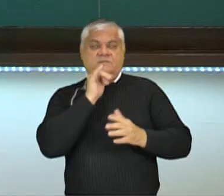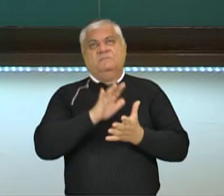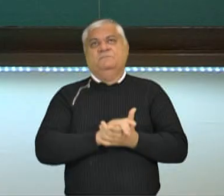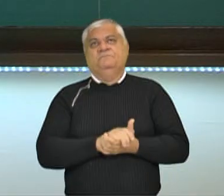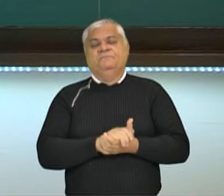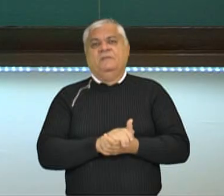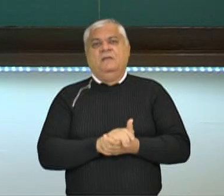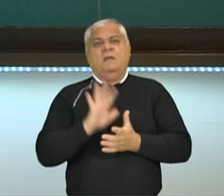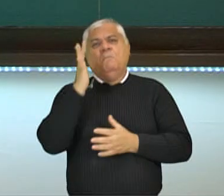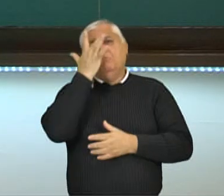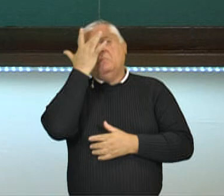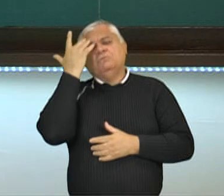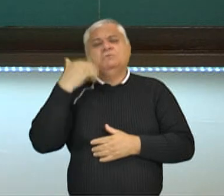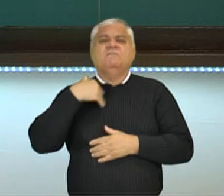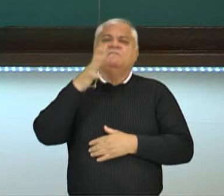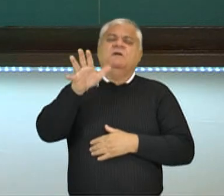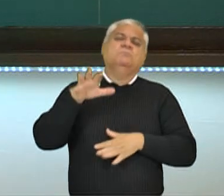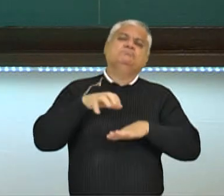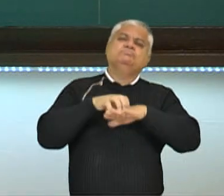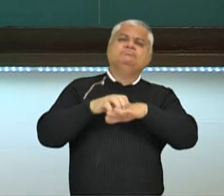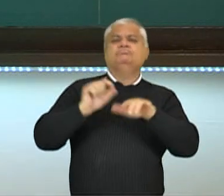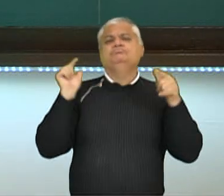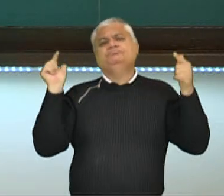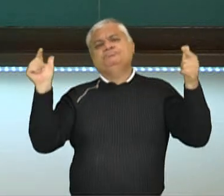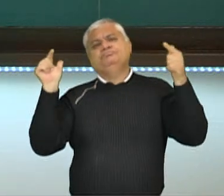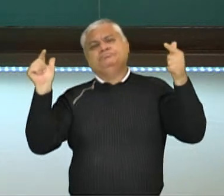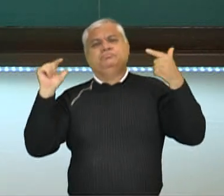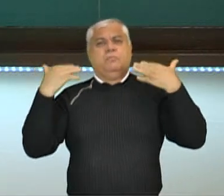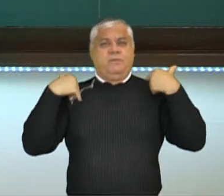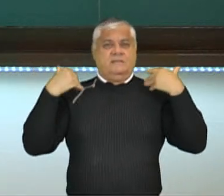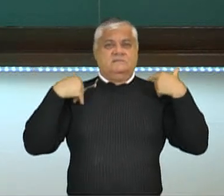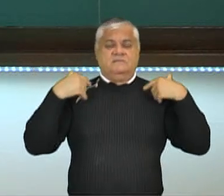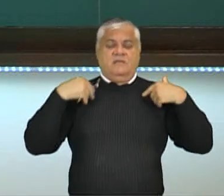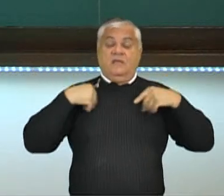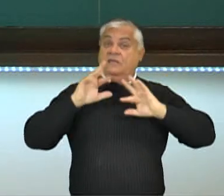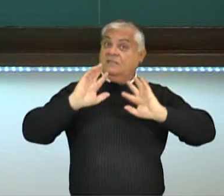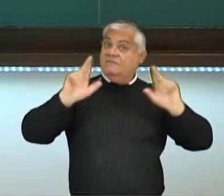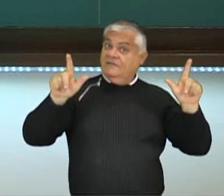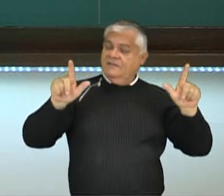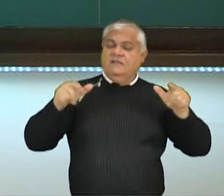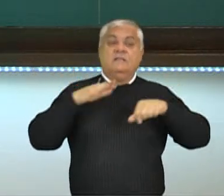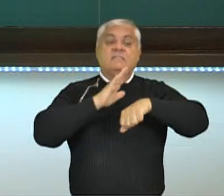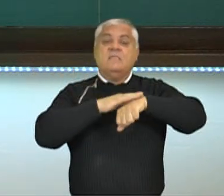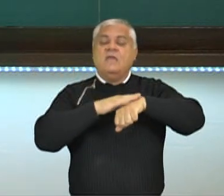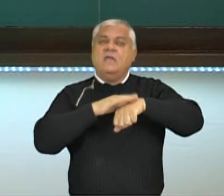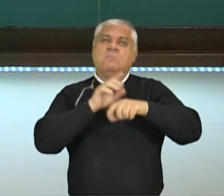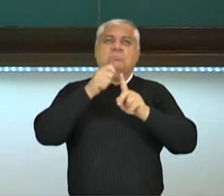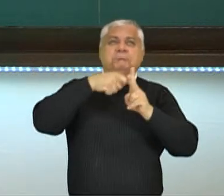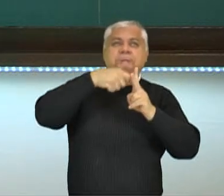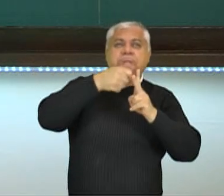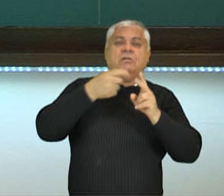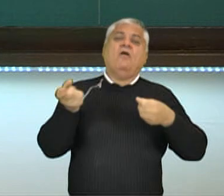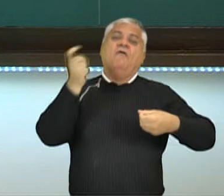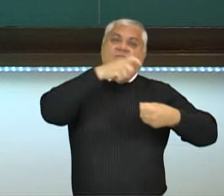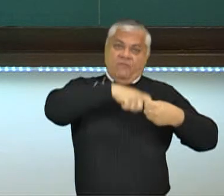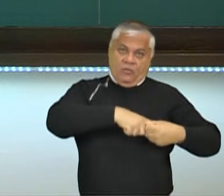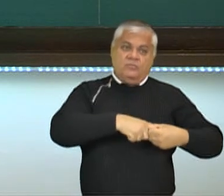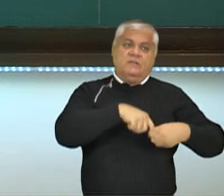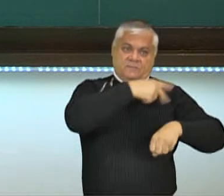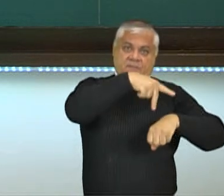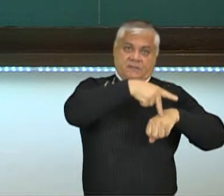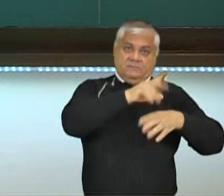pessoa que vai para fazer turismo, não é? O turismo é diferente, porque a pessoa vai, fica um tempinho e volta para o seu país de